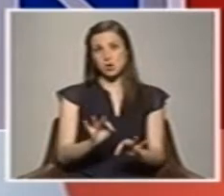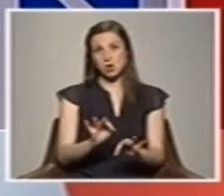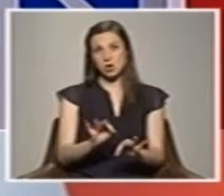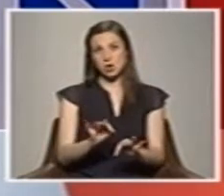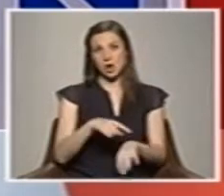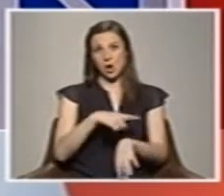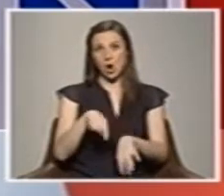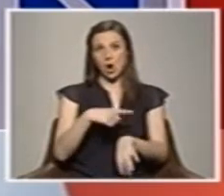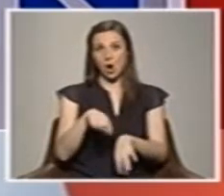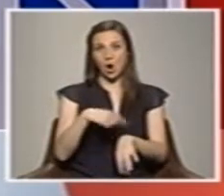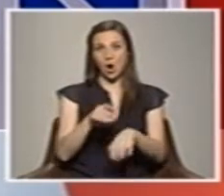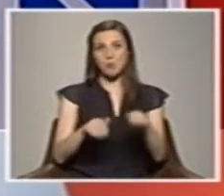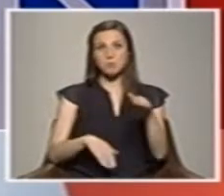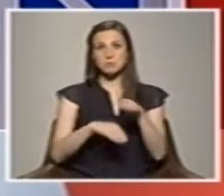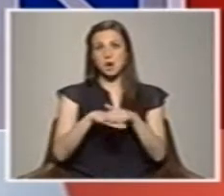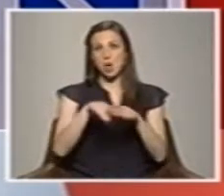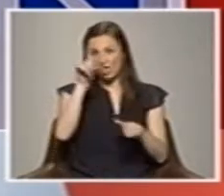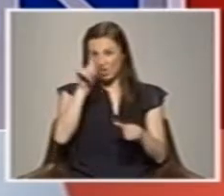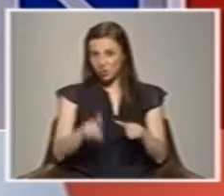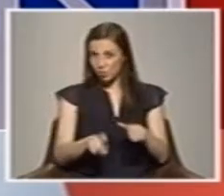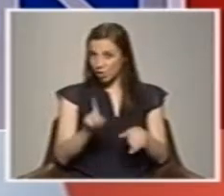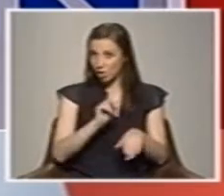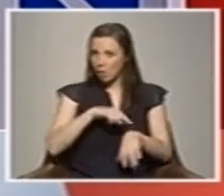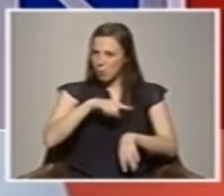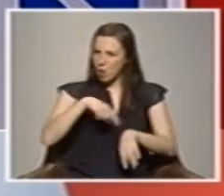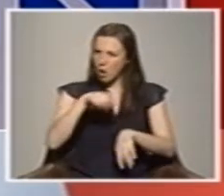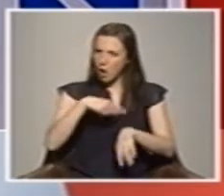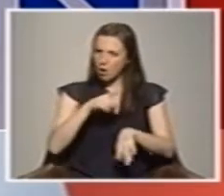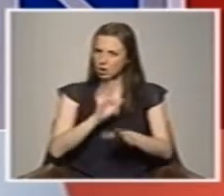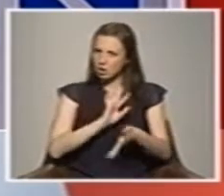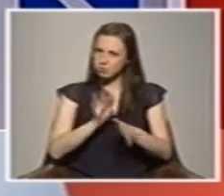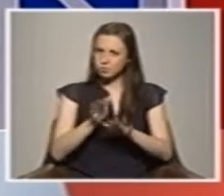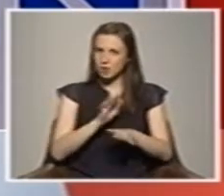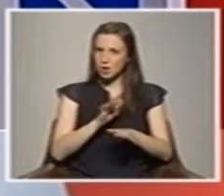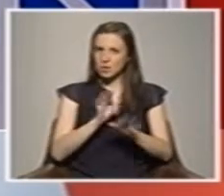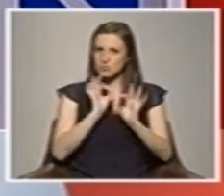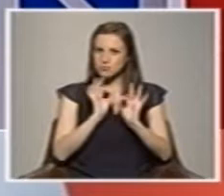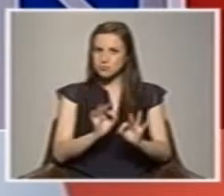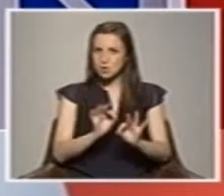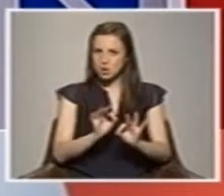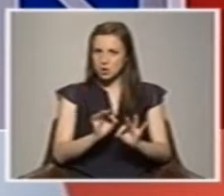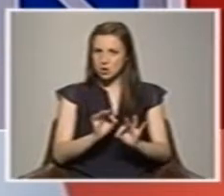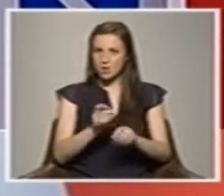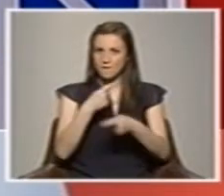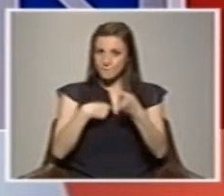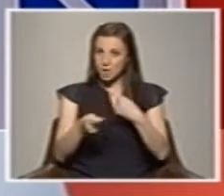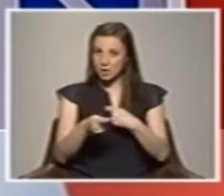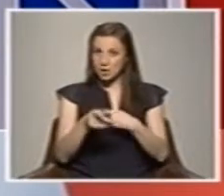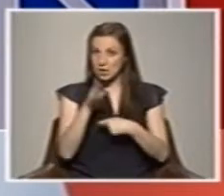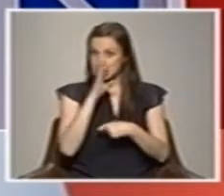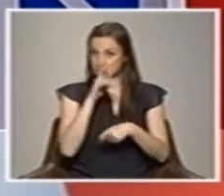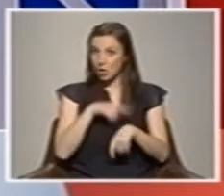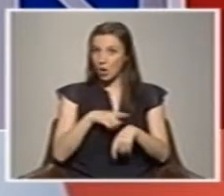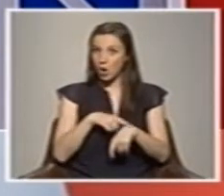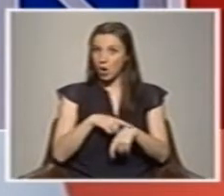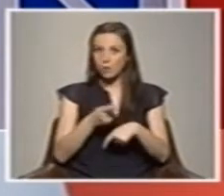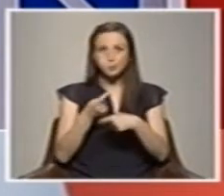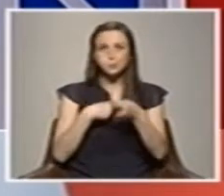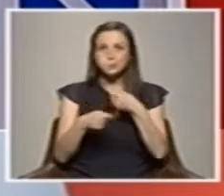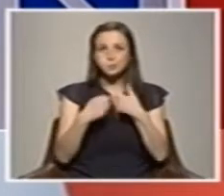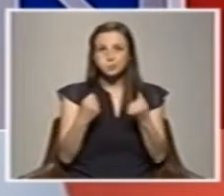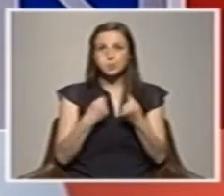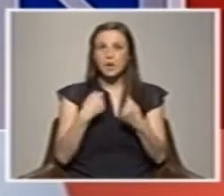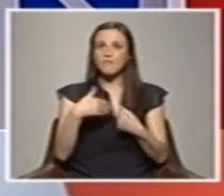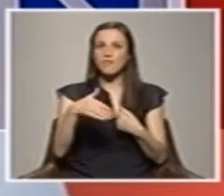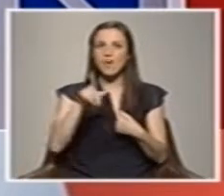de horas, nem sequer é o dia todo, tem um X de horas no fim de estar confeccionado para ser vendido, e se ao fim desse tempo ele não for vendido, vai